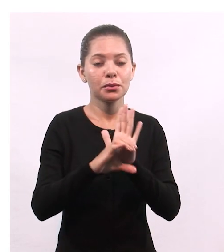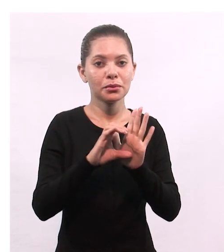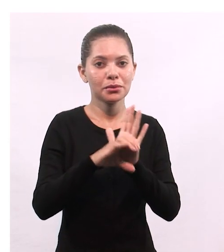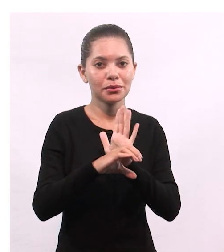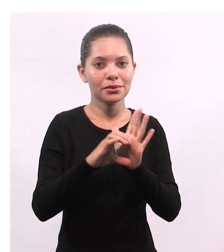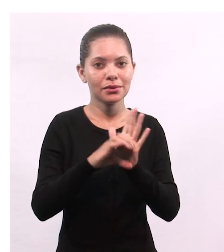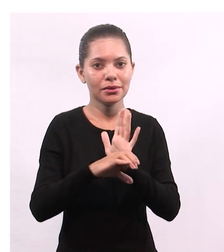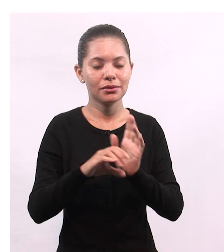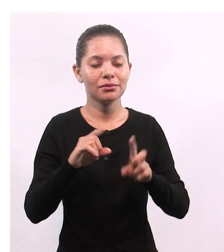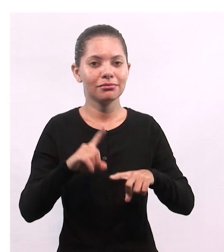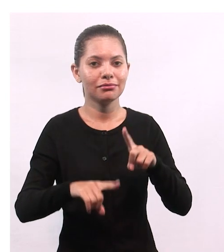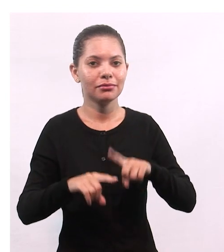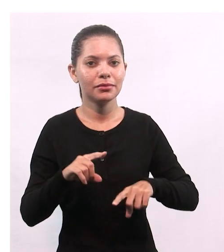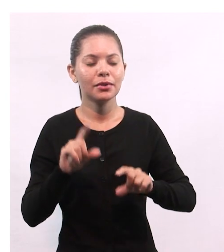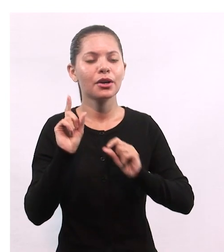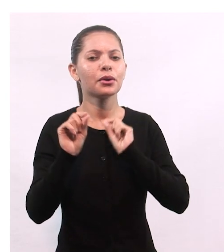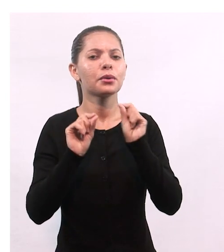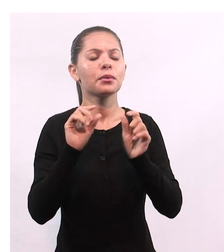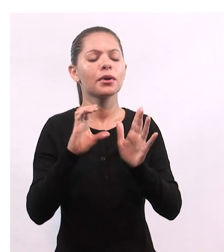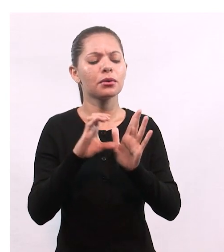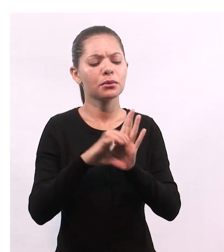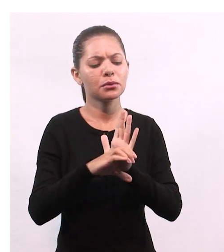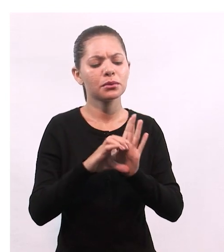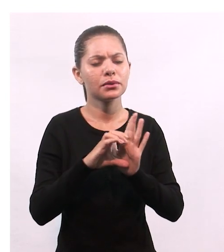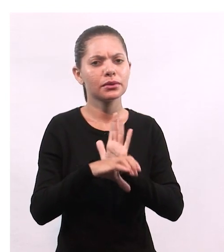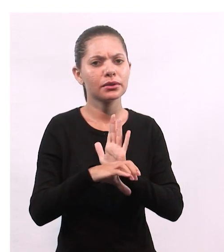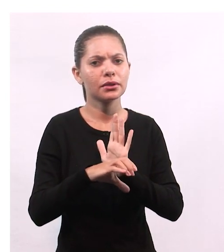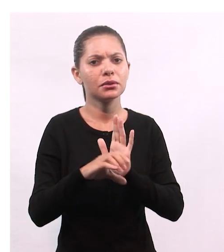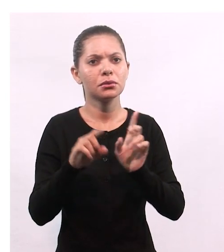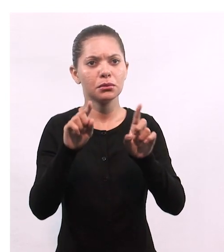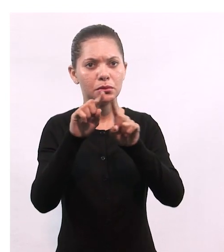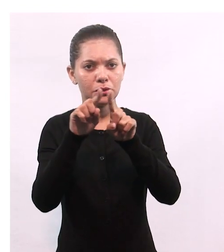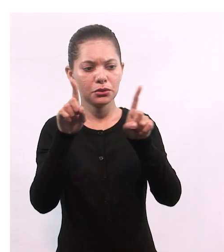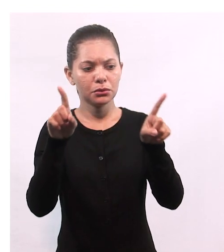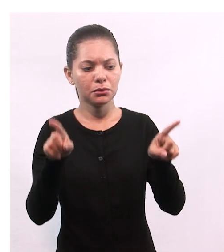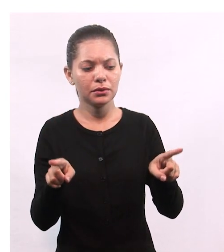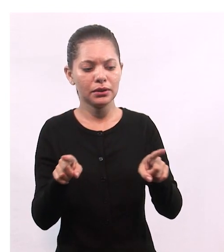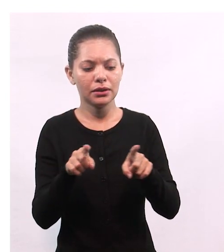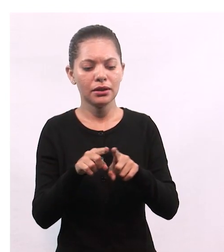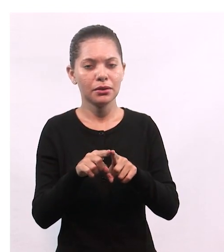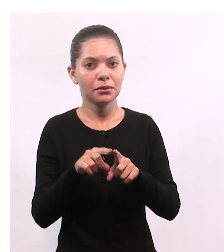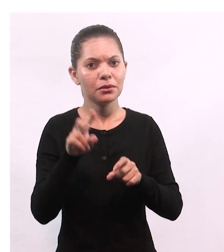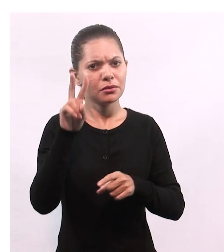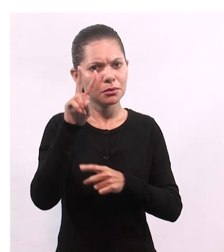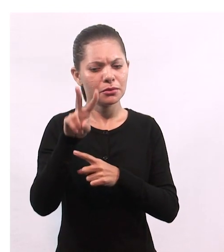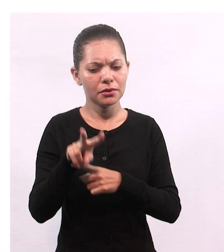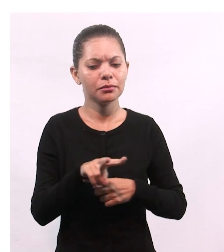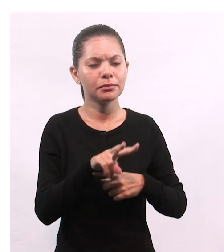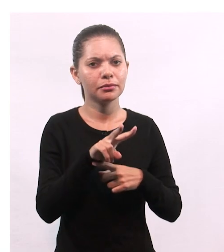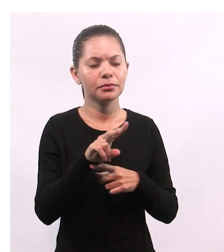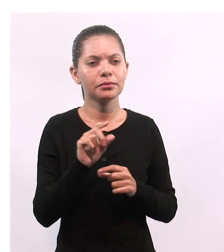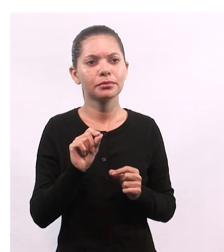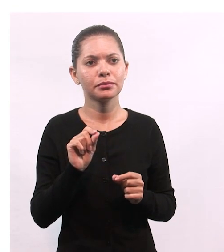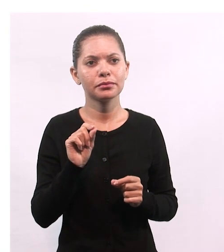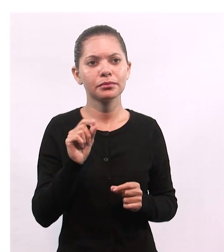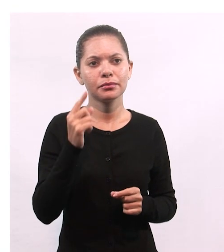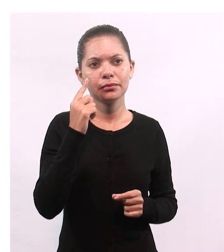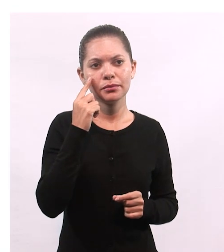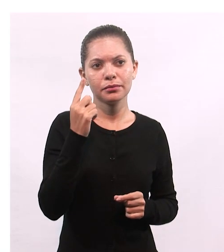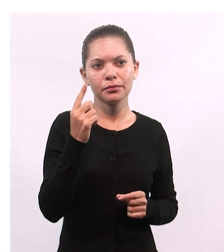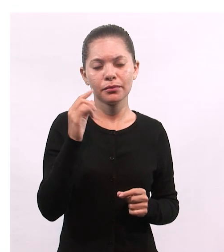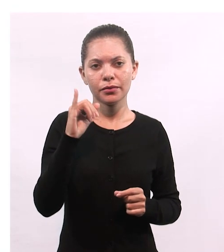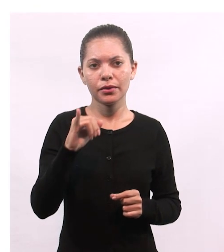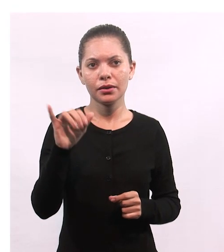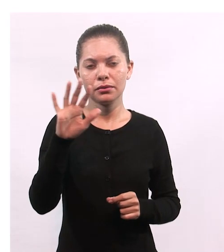o conceito do objeto. Qual o conceito de quadrado? Vamos verificar como que a gente